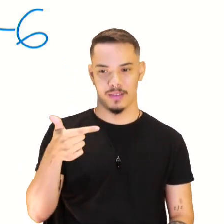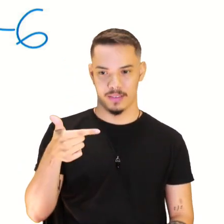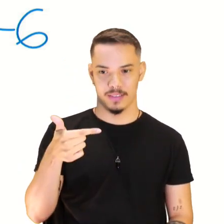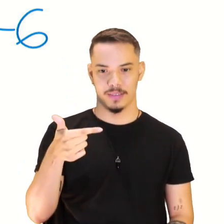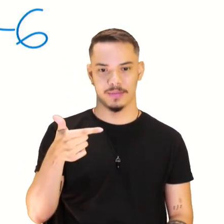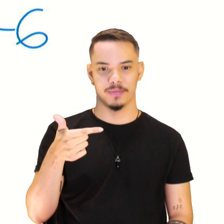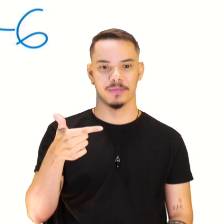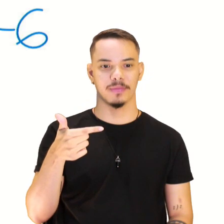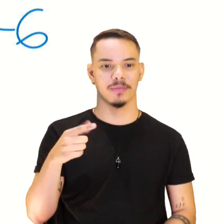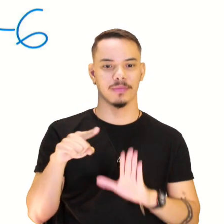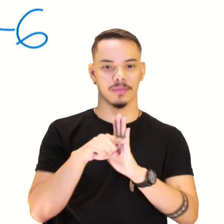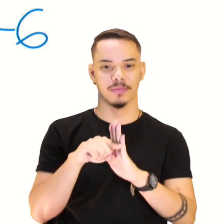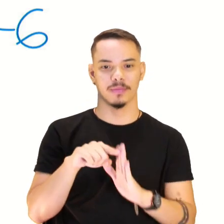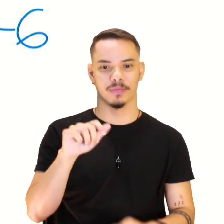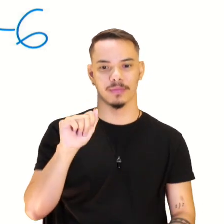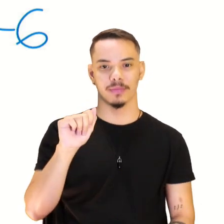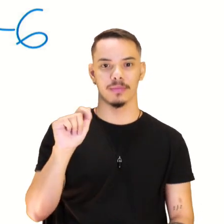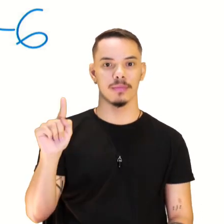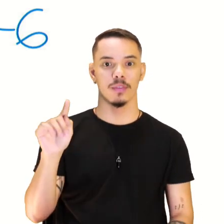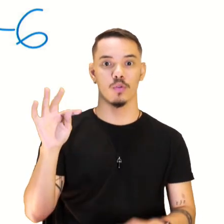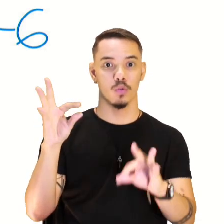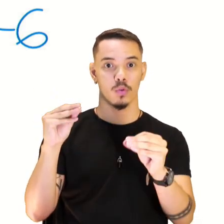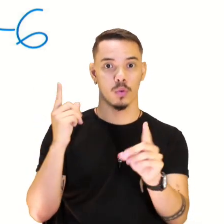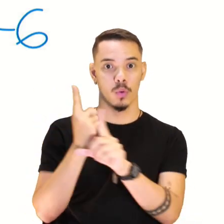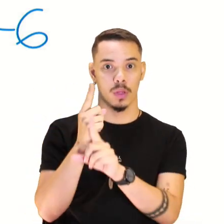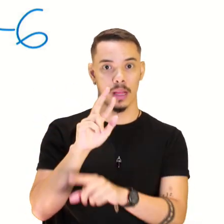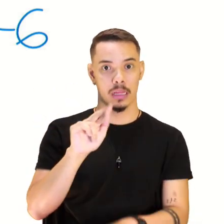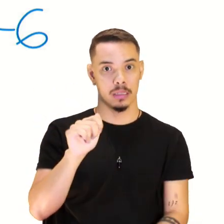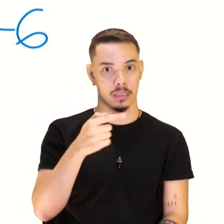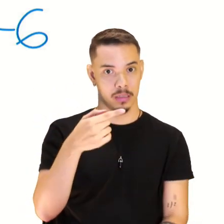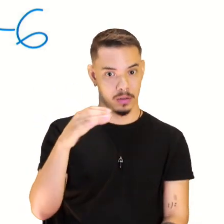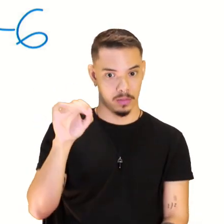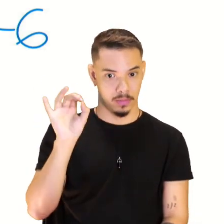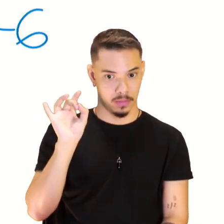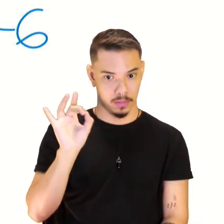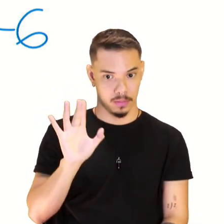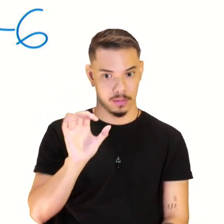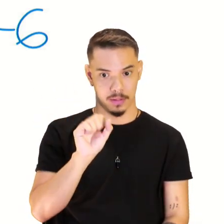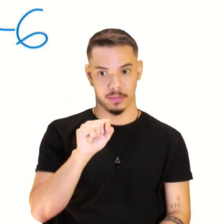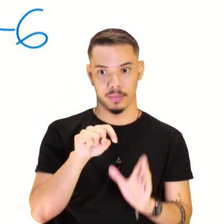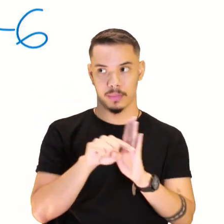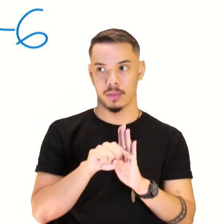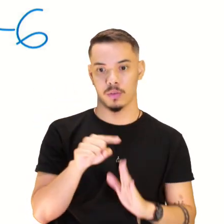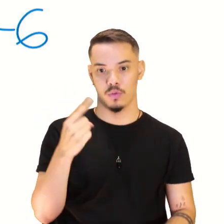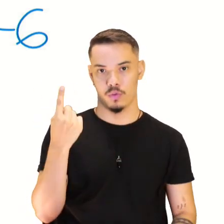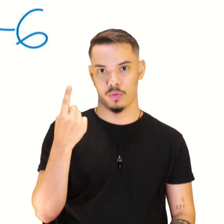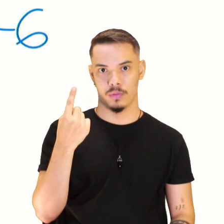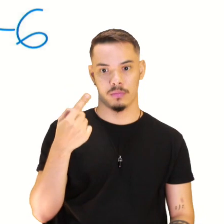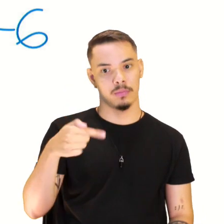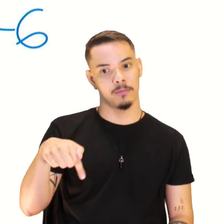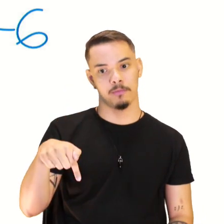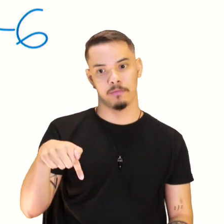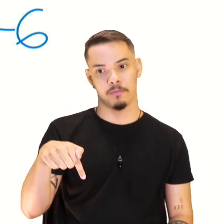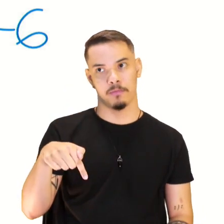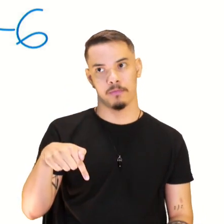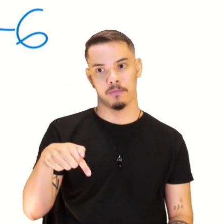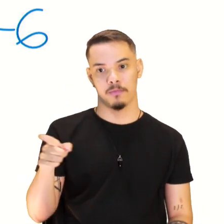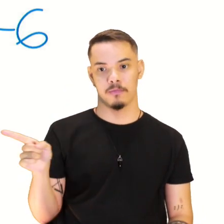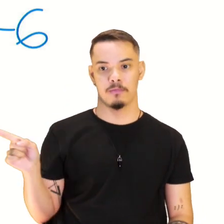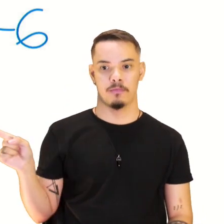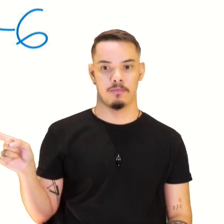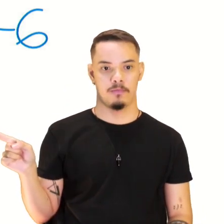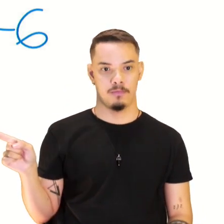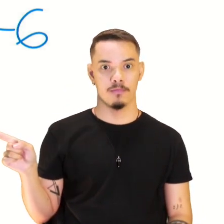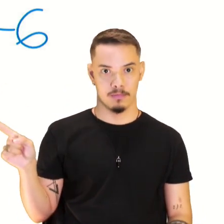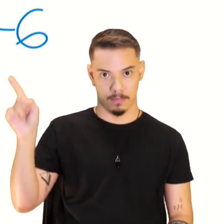fazer A2 menos o A1, isso tudo é para achar a razão, tá, gente? 8 menos 1, 8 menos 1... 8 menos